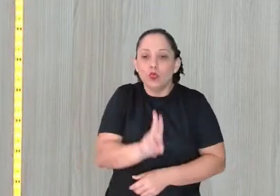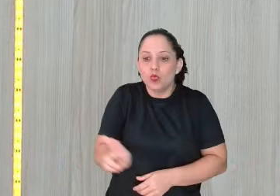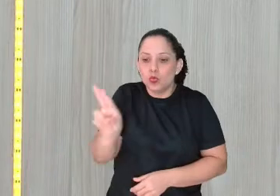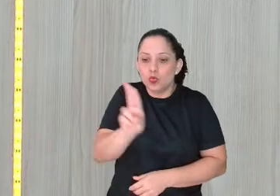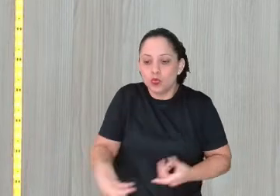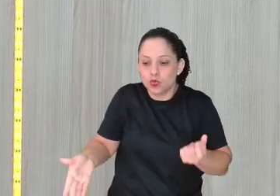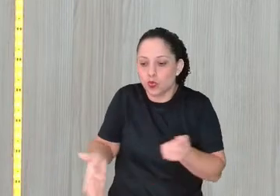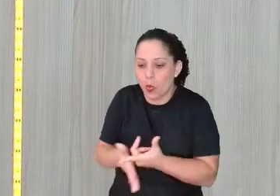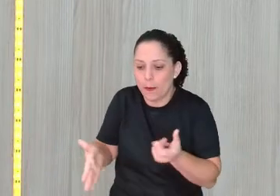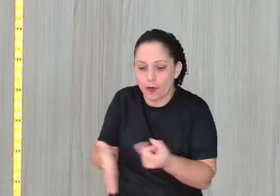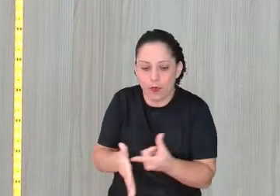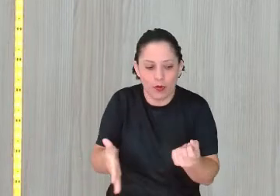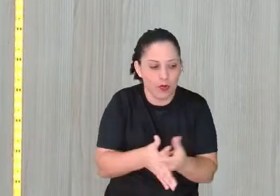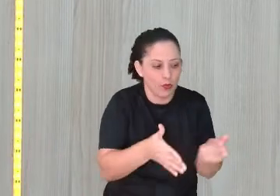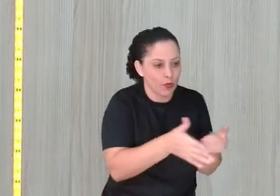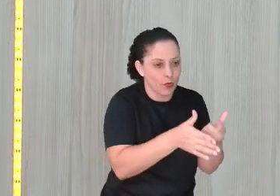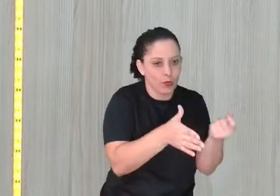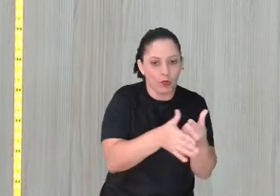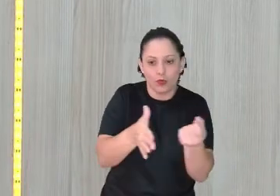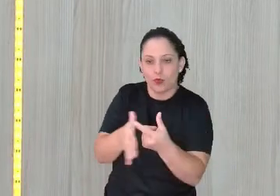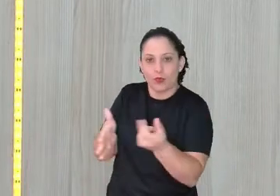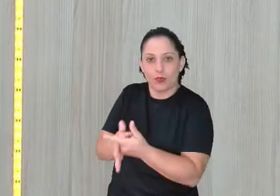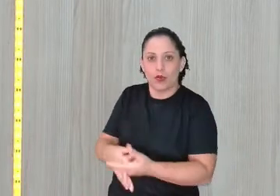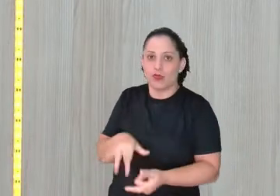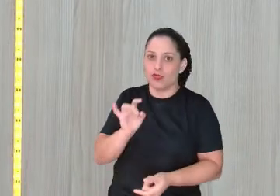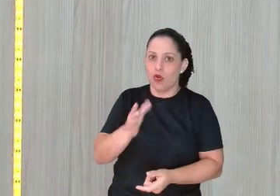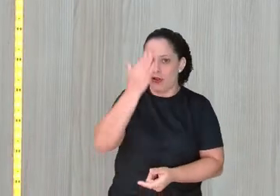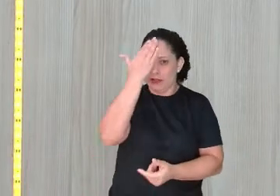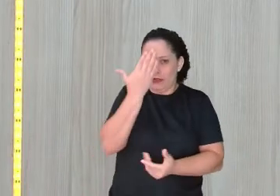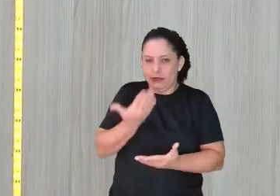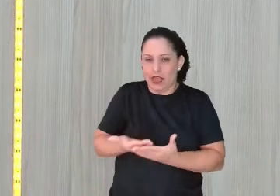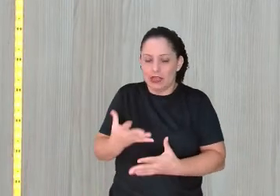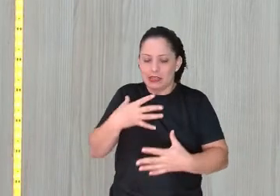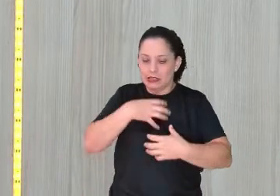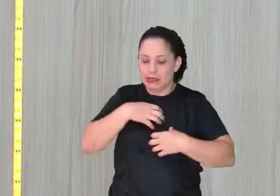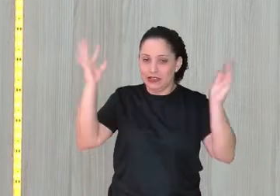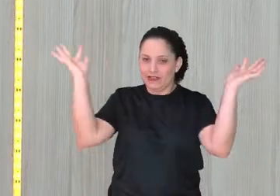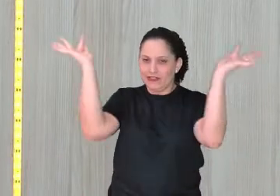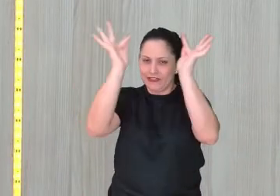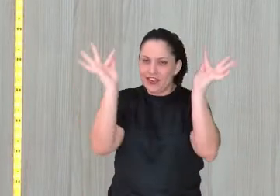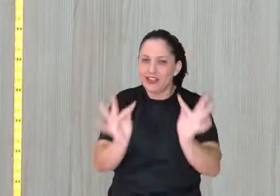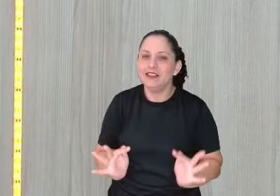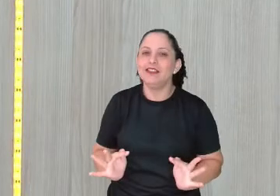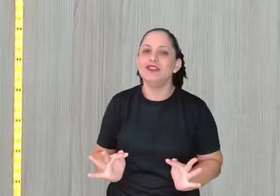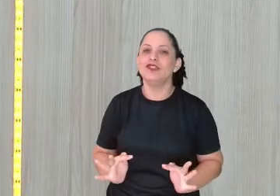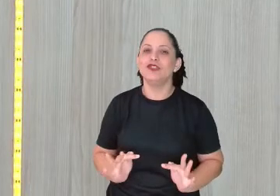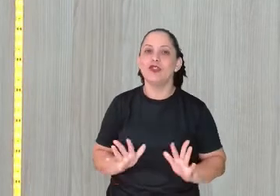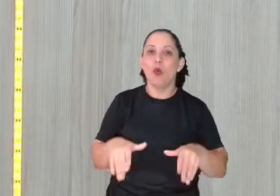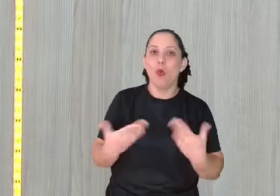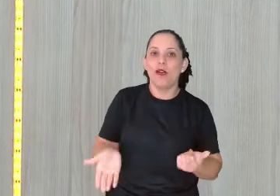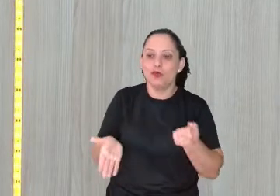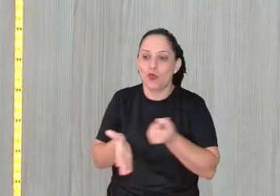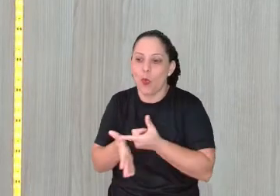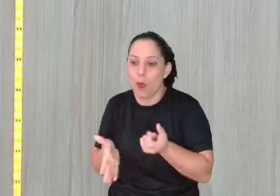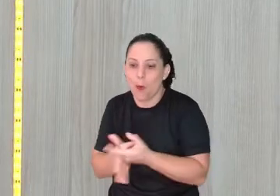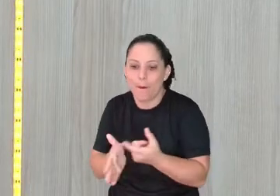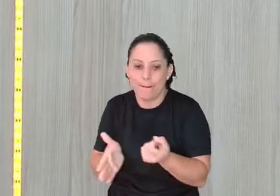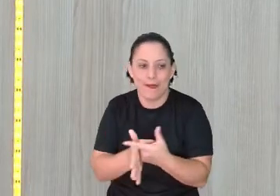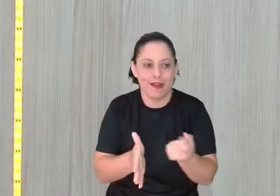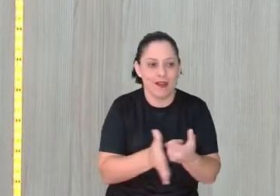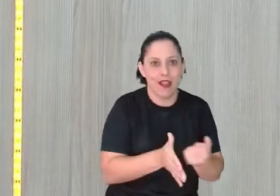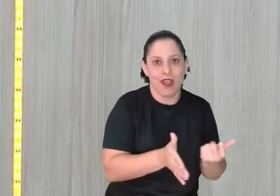a gente acha que acredite, né, que a felicidade, a gente ser alguém é consumir, né,